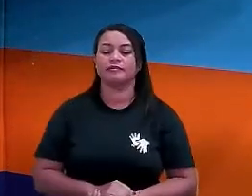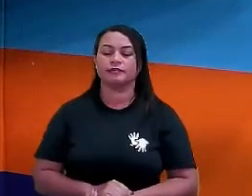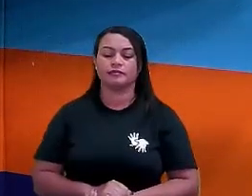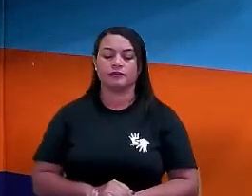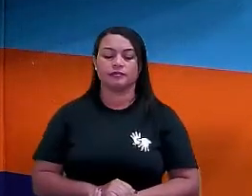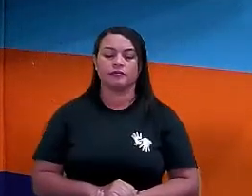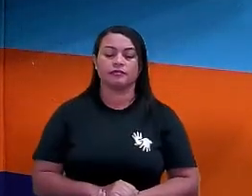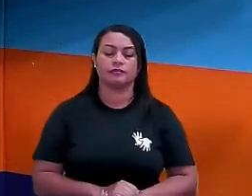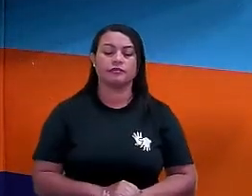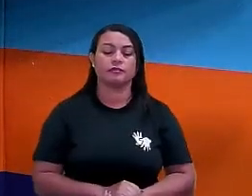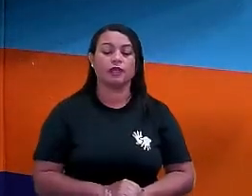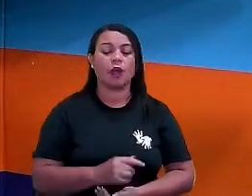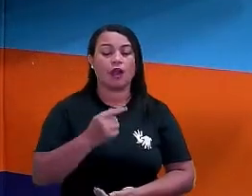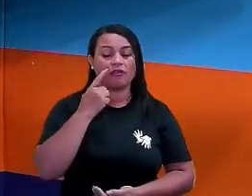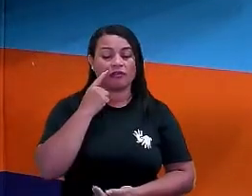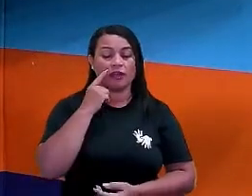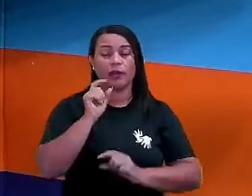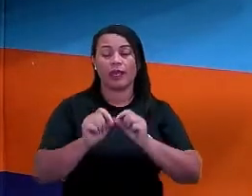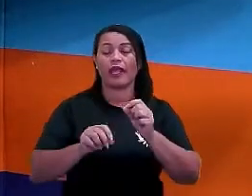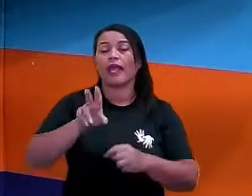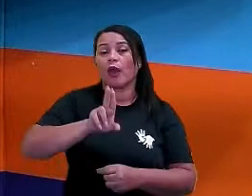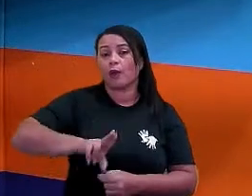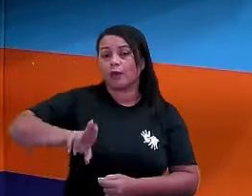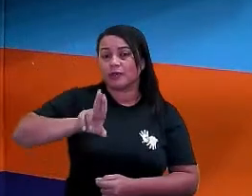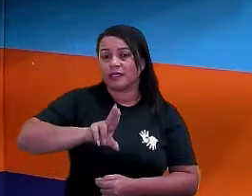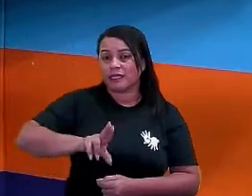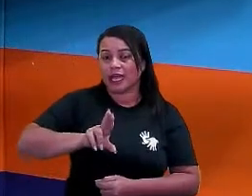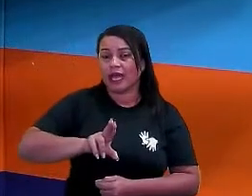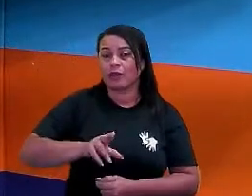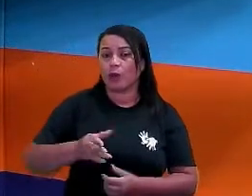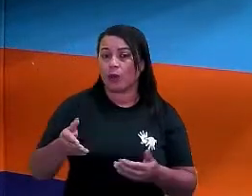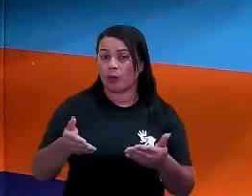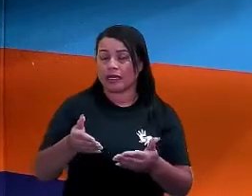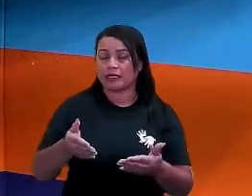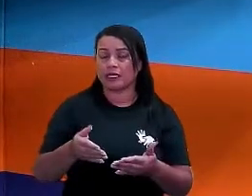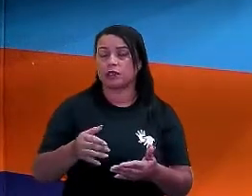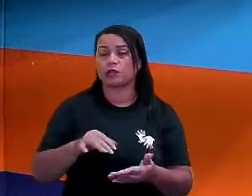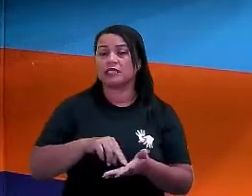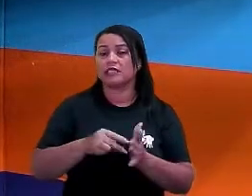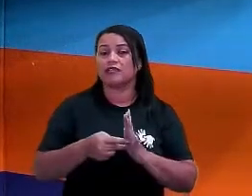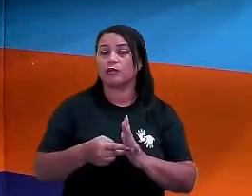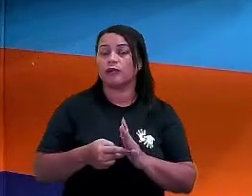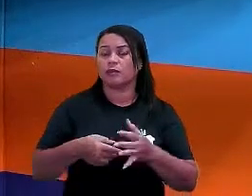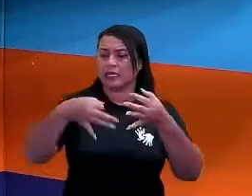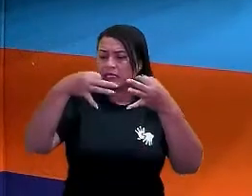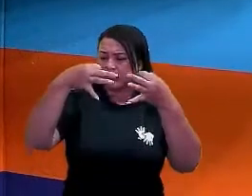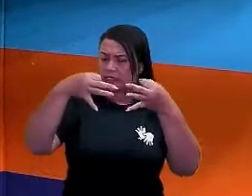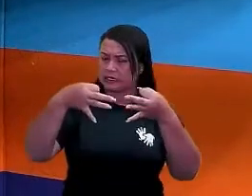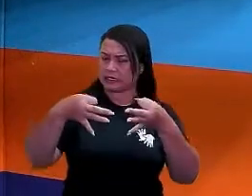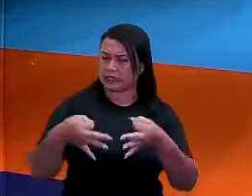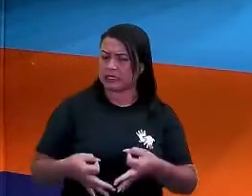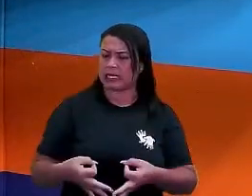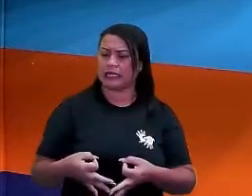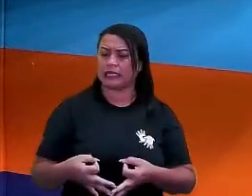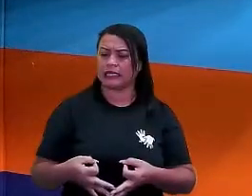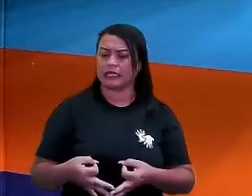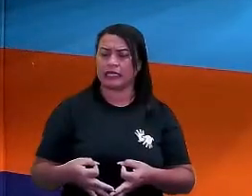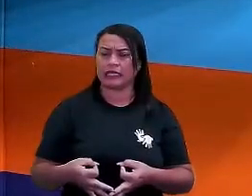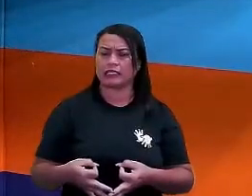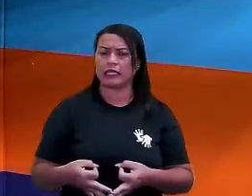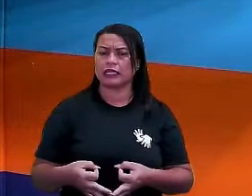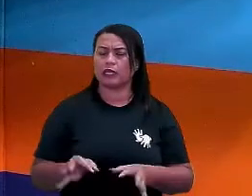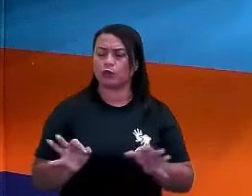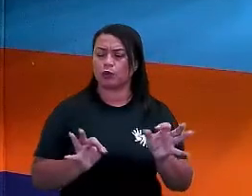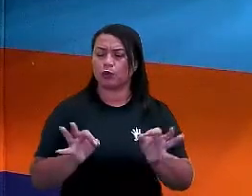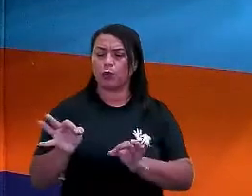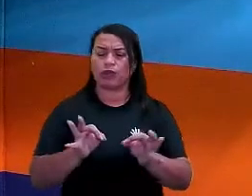O present continuous é usado para algo certo. Temos a total certeza que está tudo